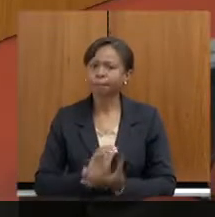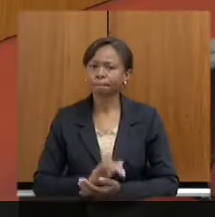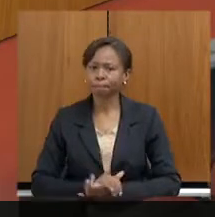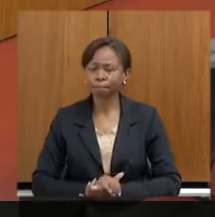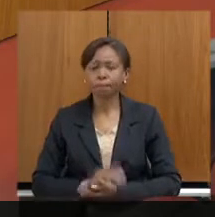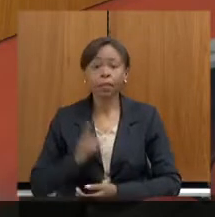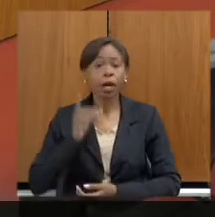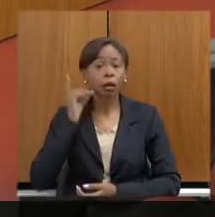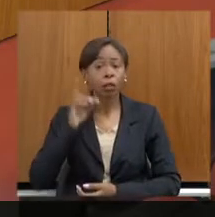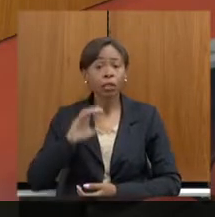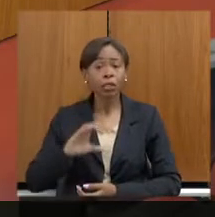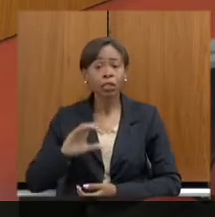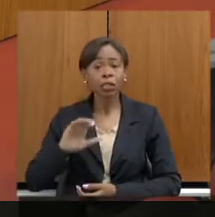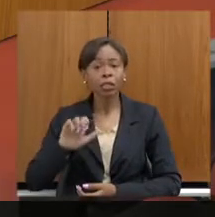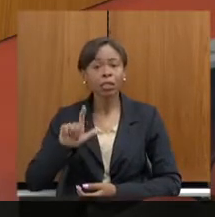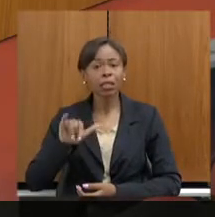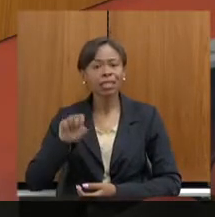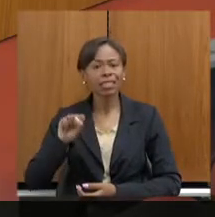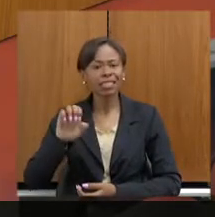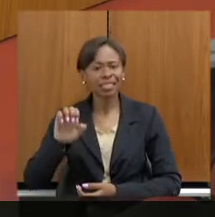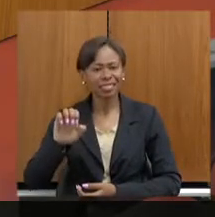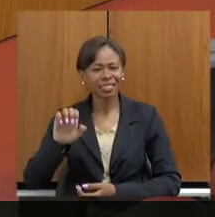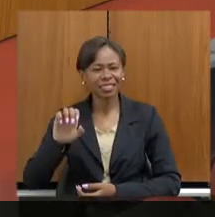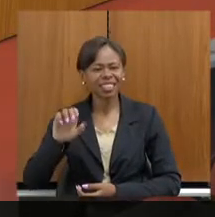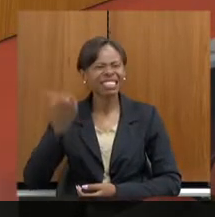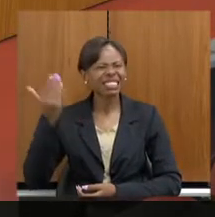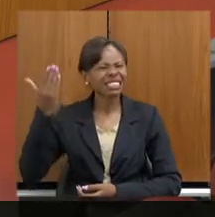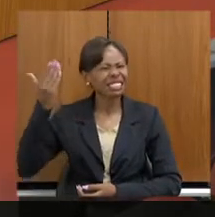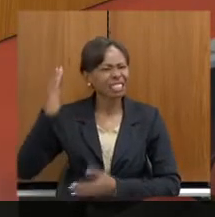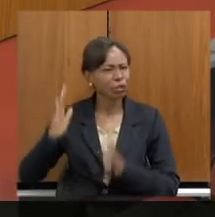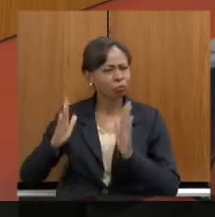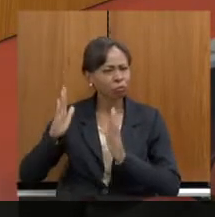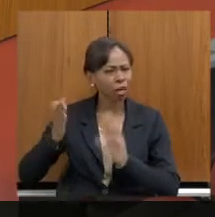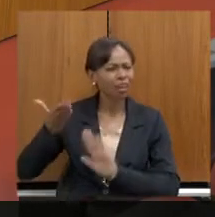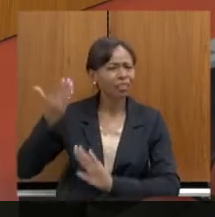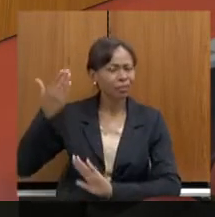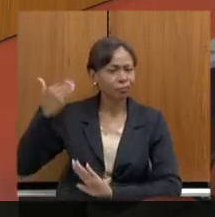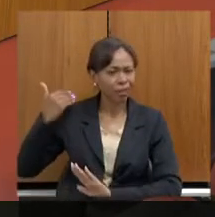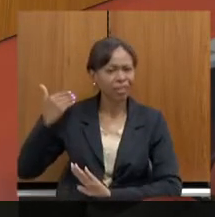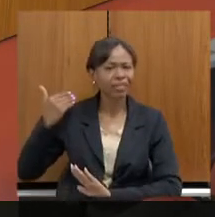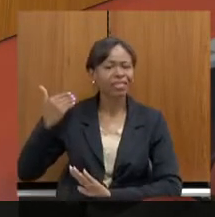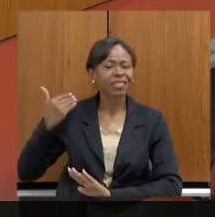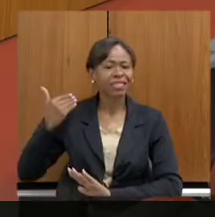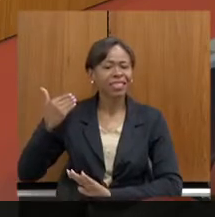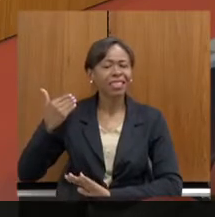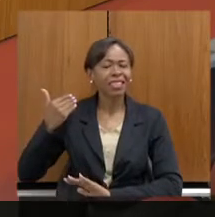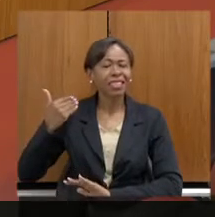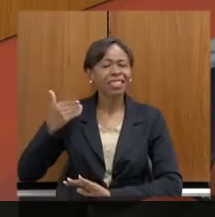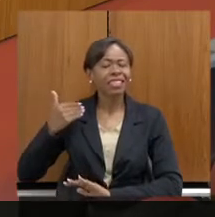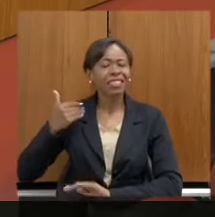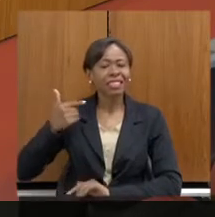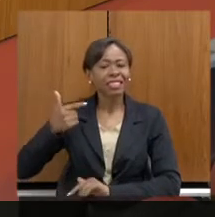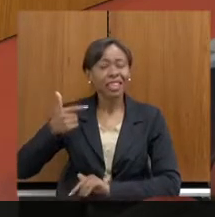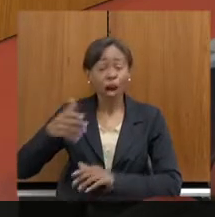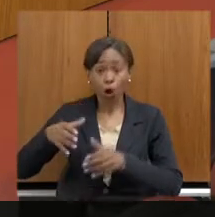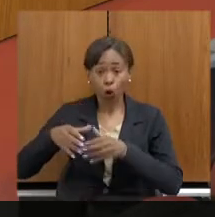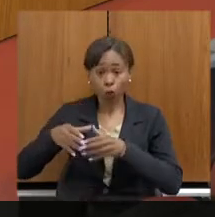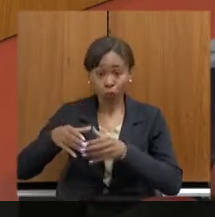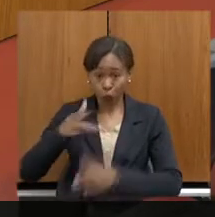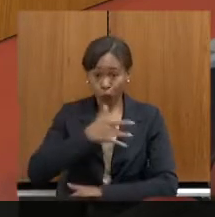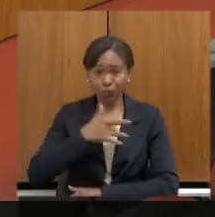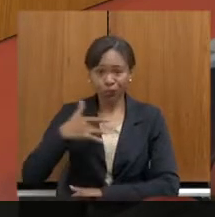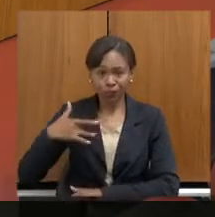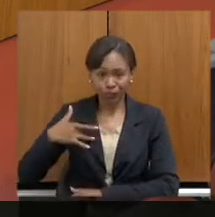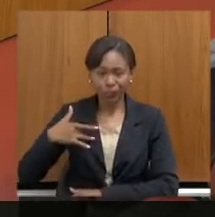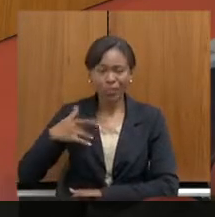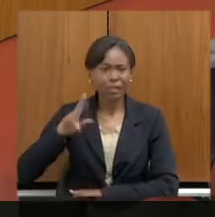da legislatura passada nessa eles e eu estava à frente da presidência da comissão de saúde e sempre um tema muito debatido